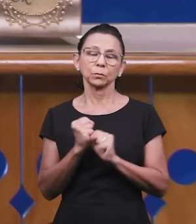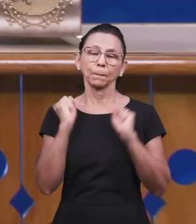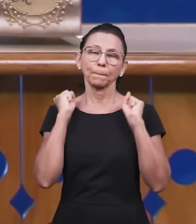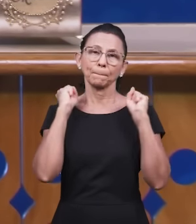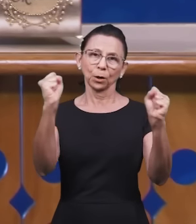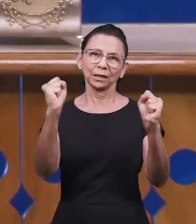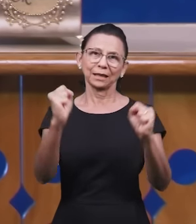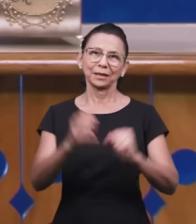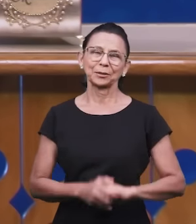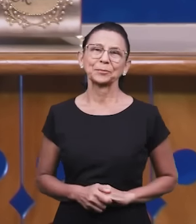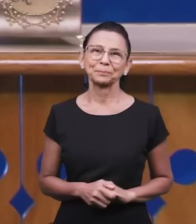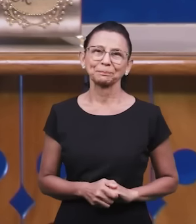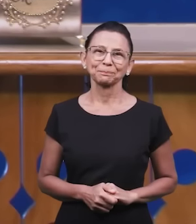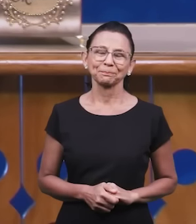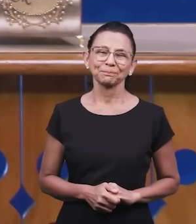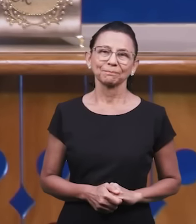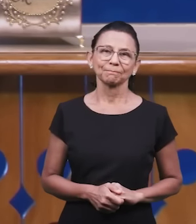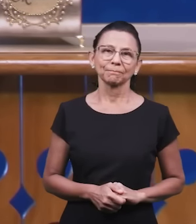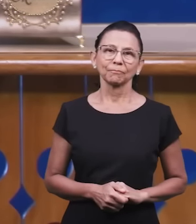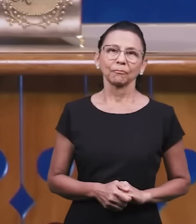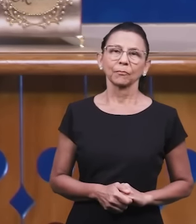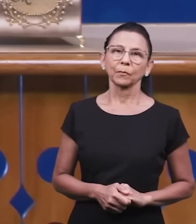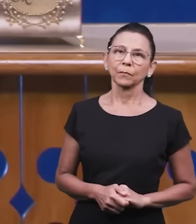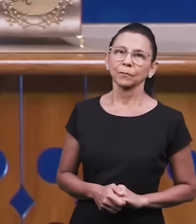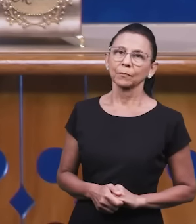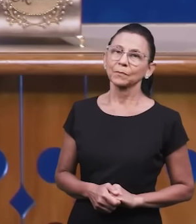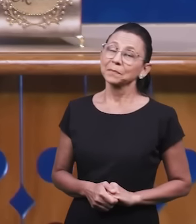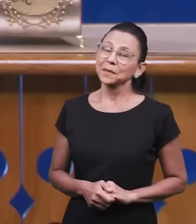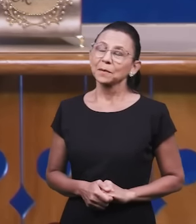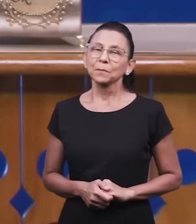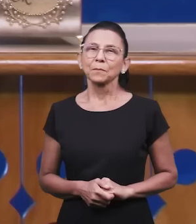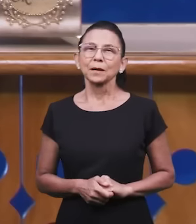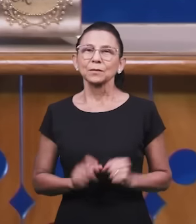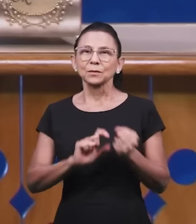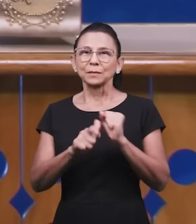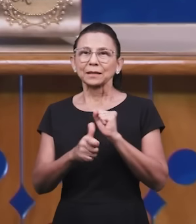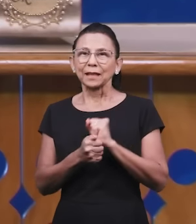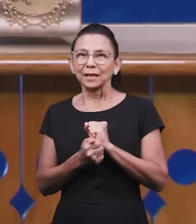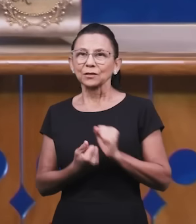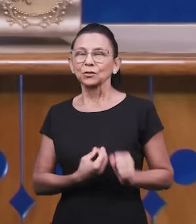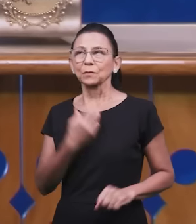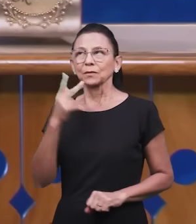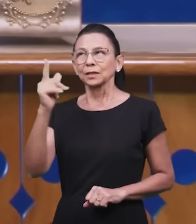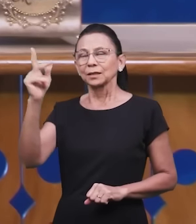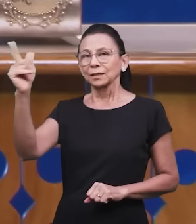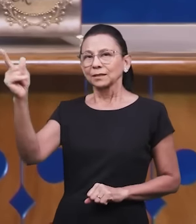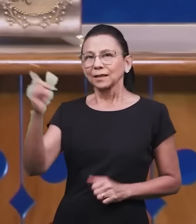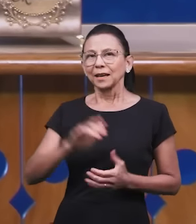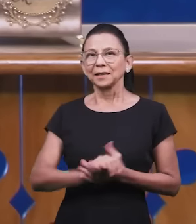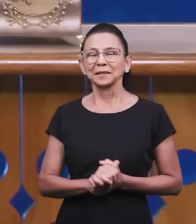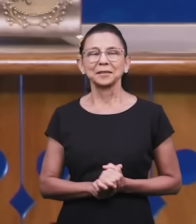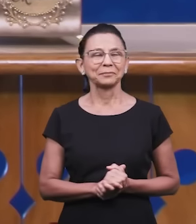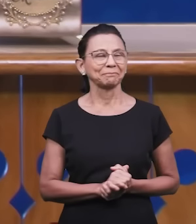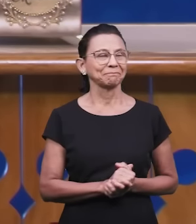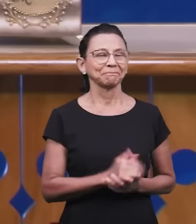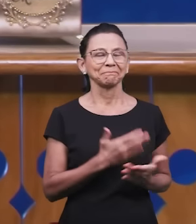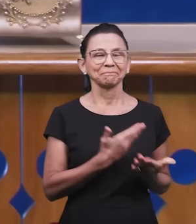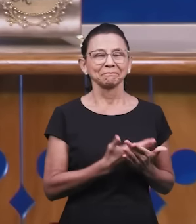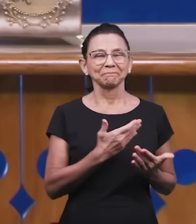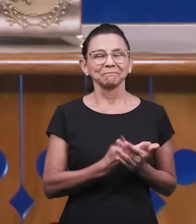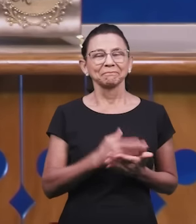a transcendência à vida eterna, os filósofos não alcançaram, nem os teólogos alcançaram, e